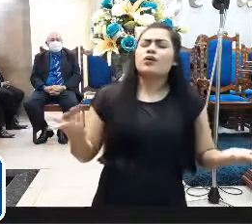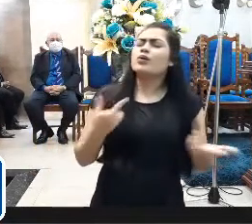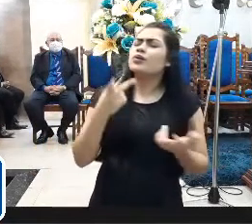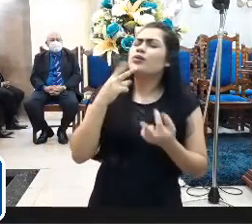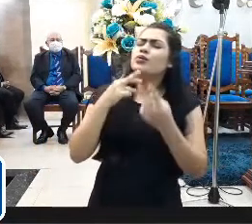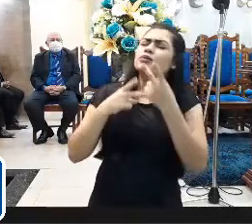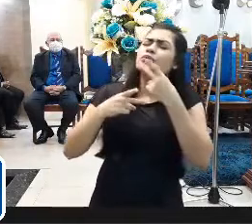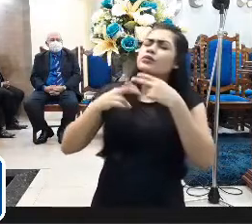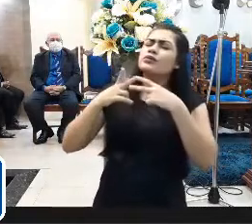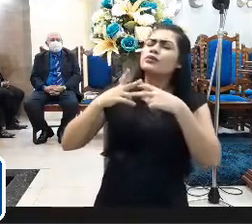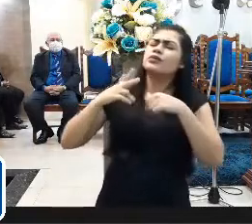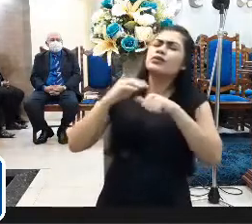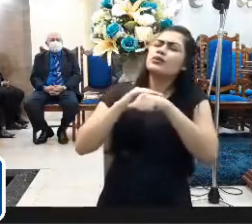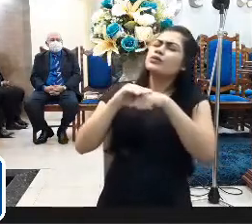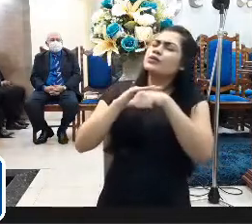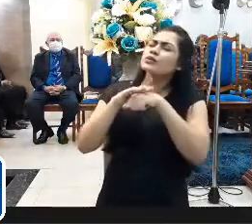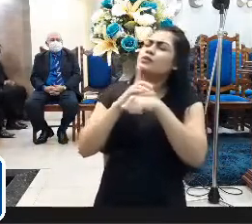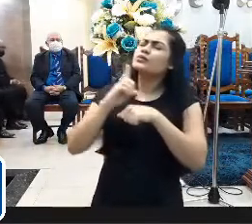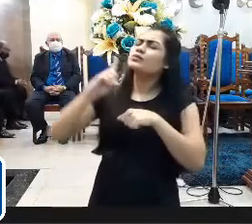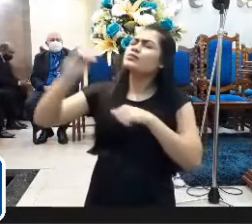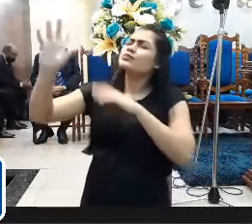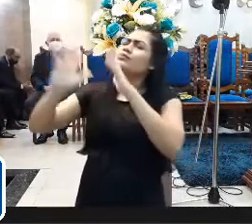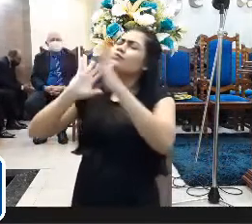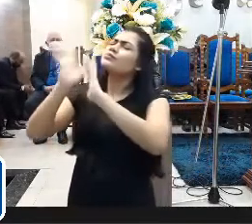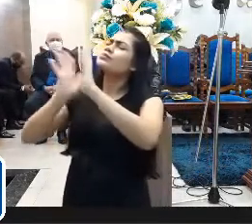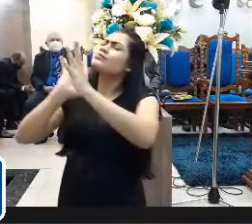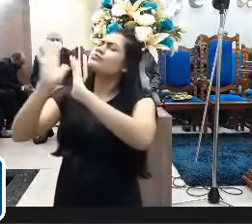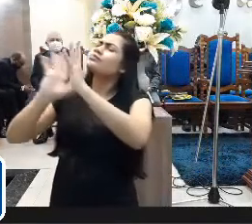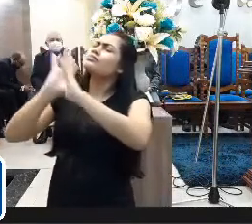com Deus agora.